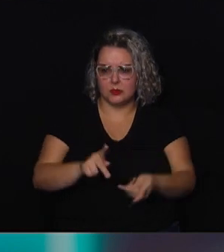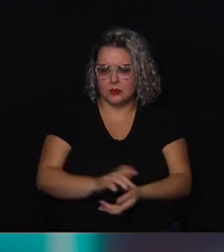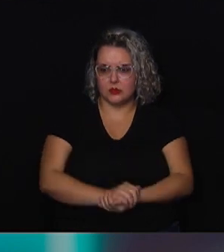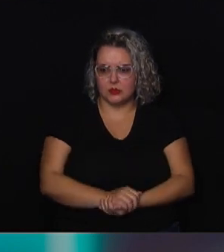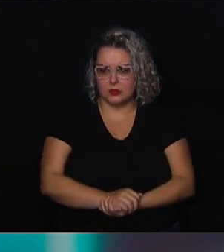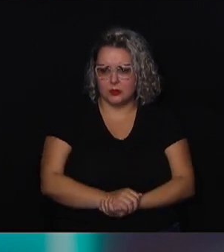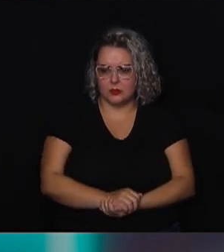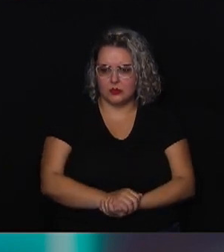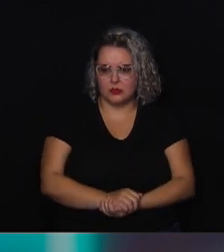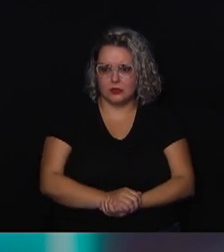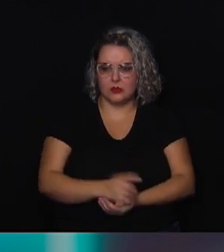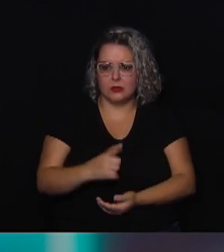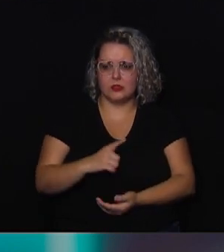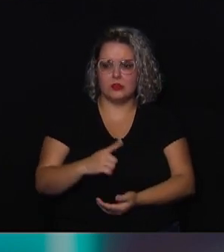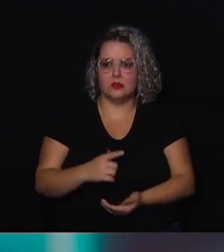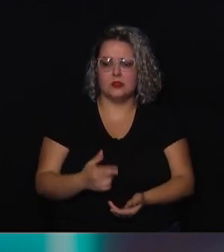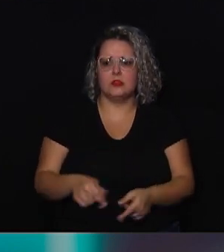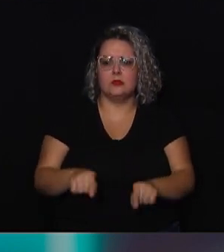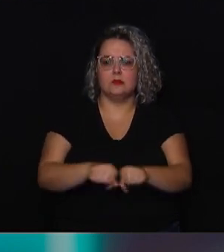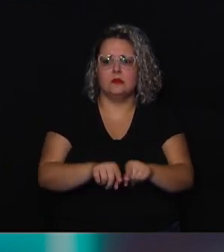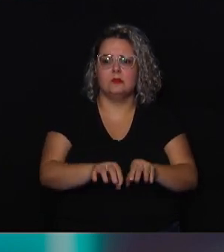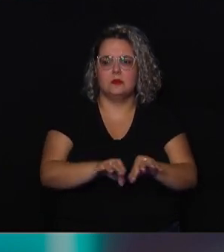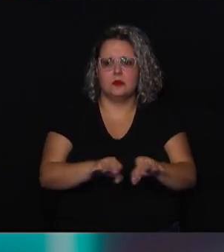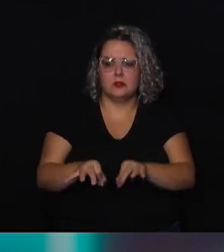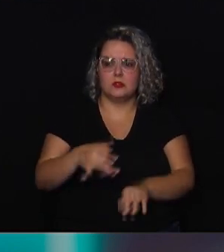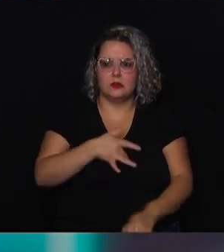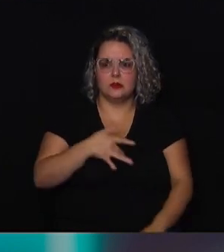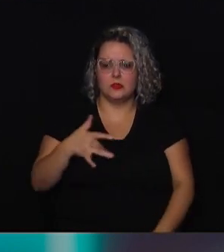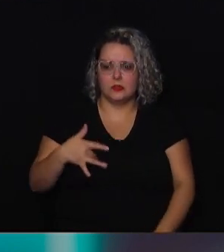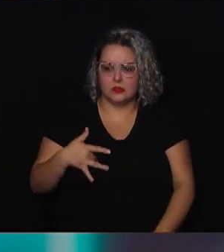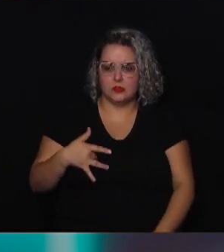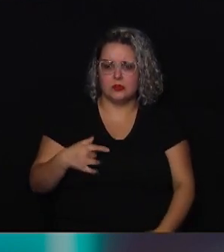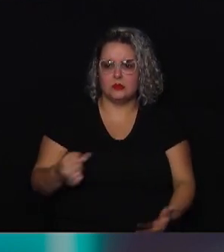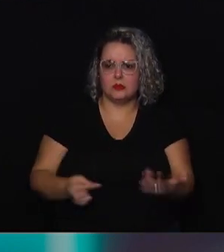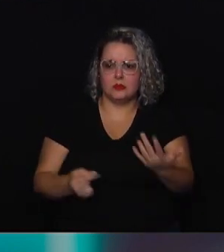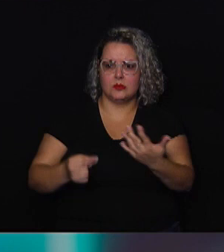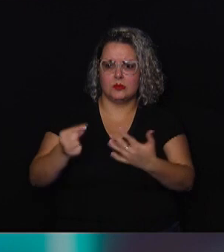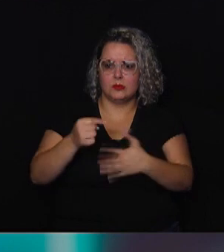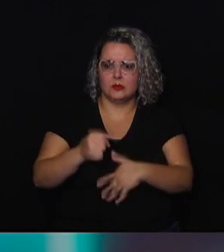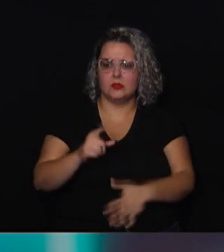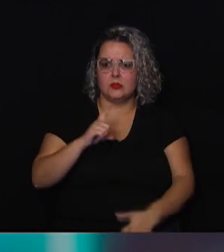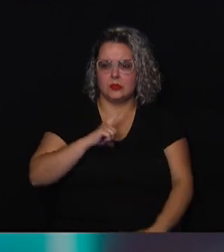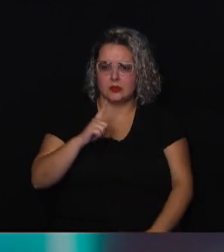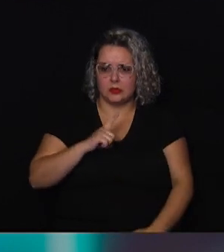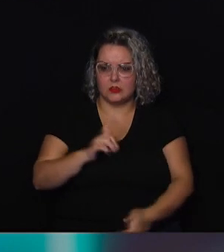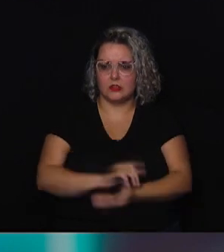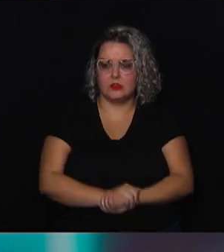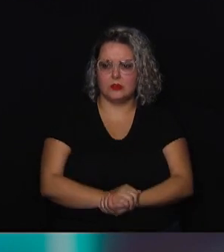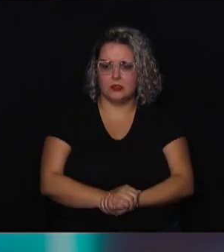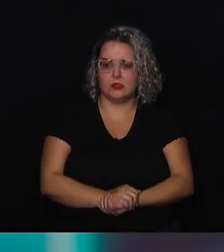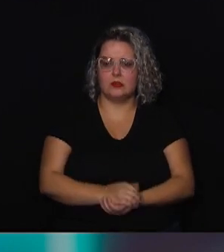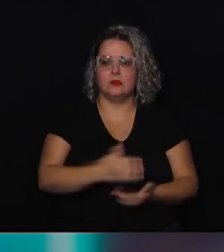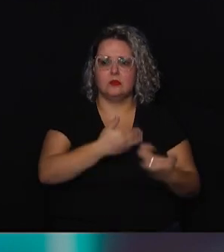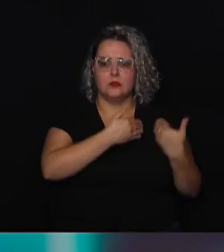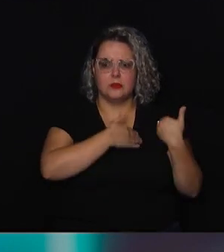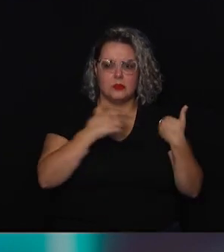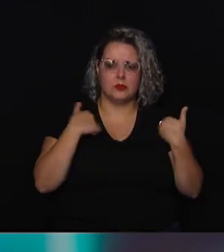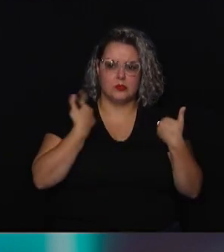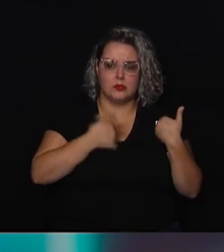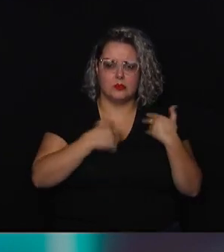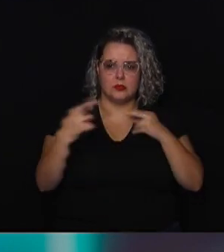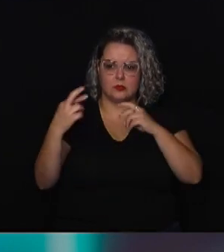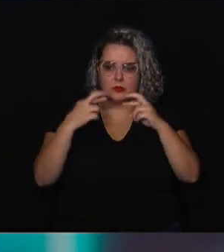aqui, então, a programação anual de saúde, com os indicadores que nós temos sob a nossa responsabilidade para o